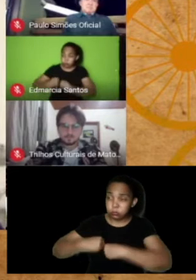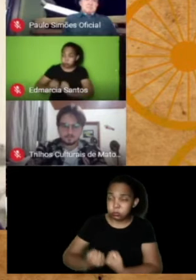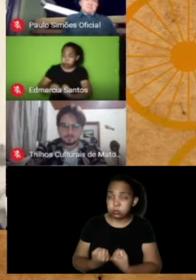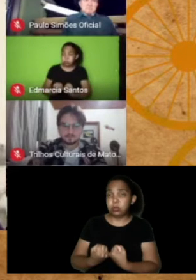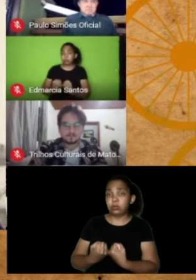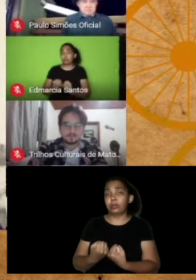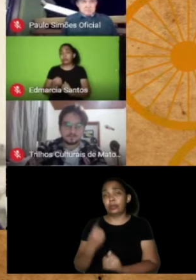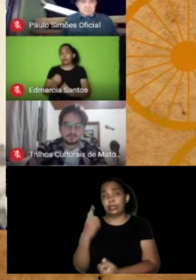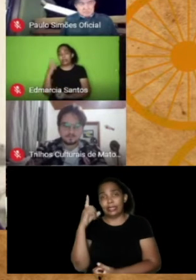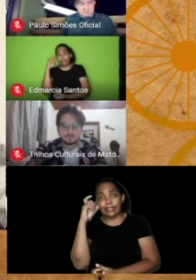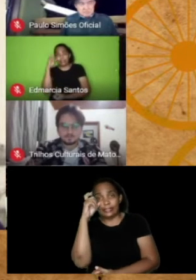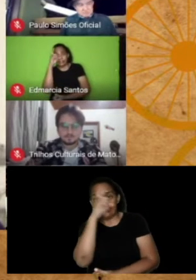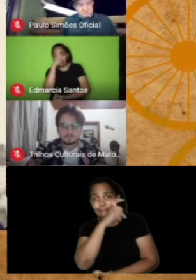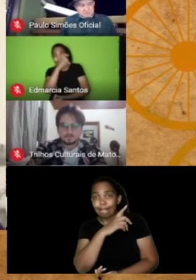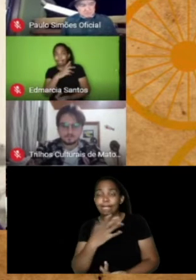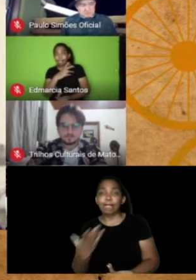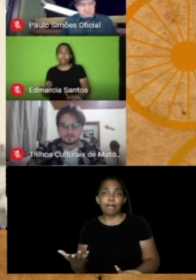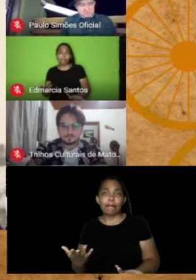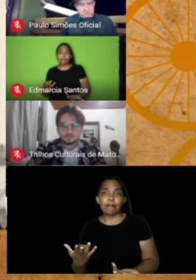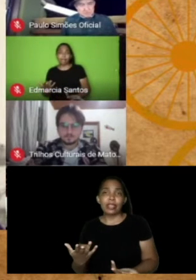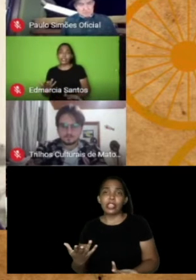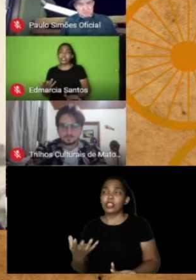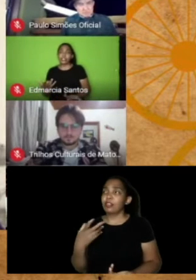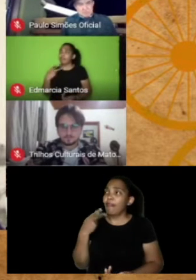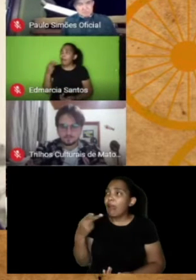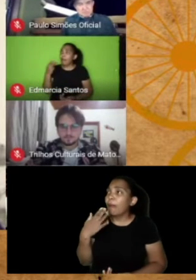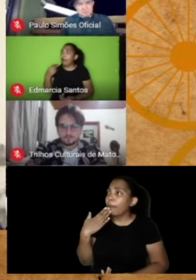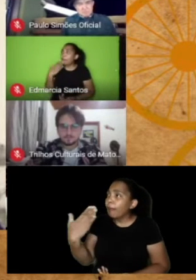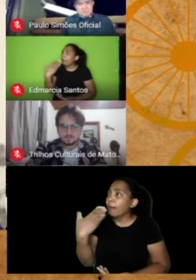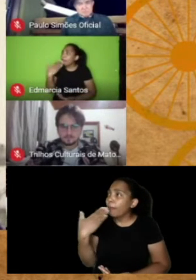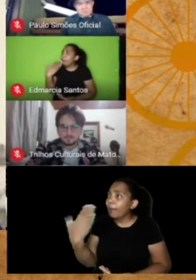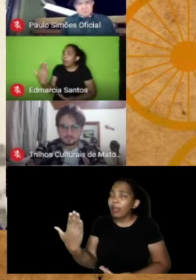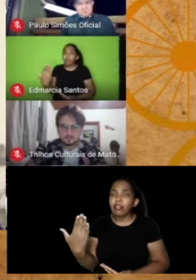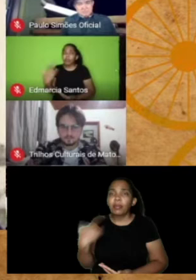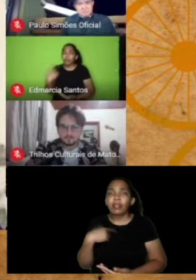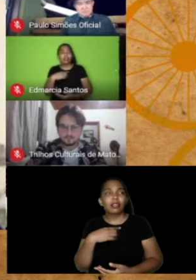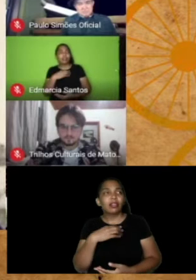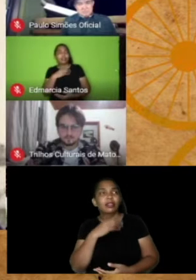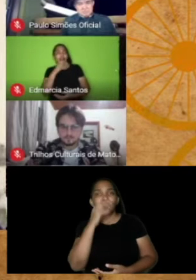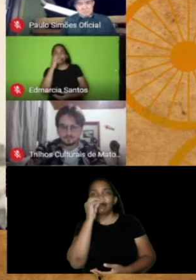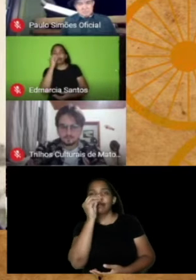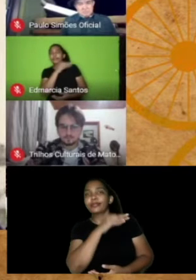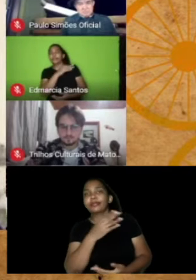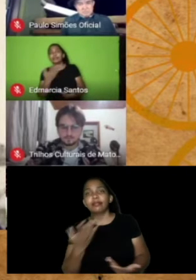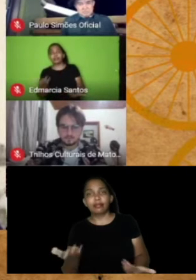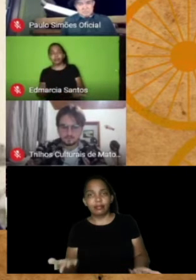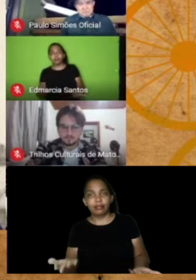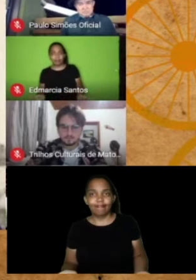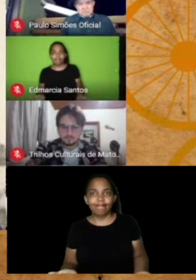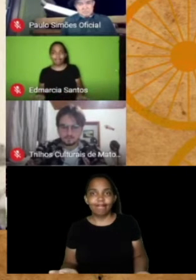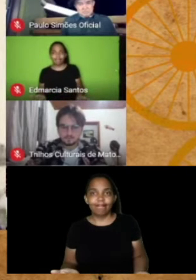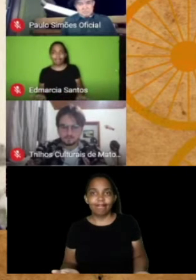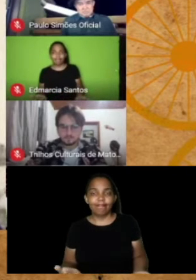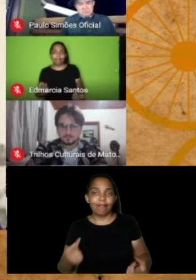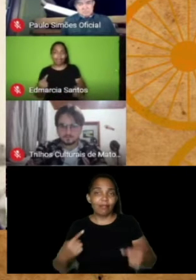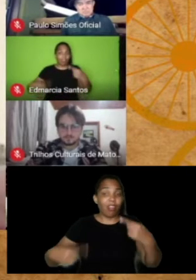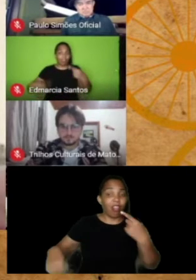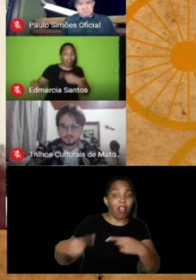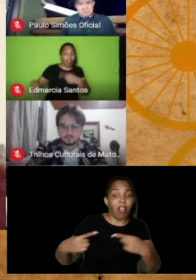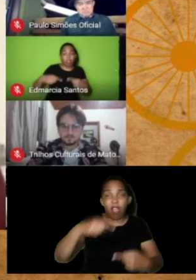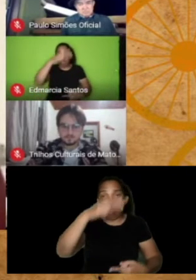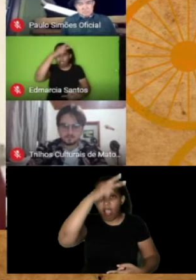a nossa voz não é ouvida dentro dos parâmetros da política pública,